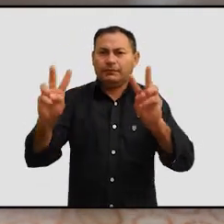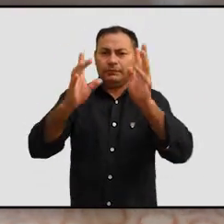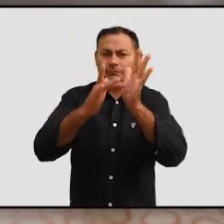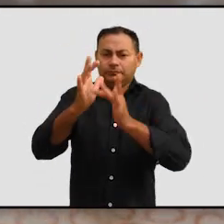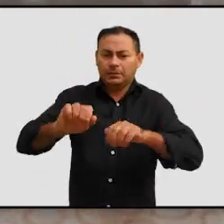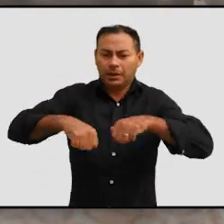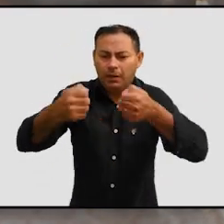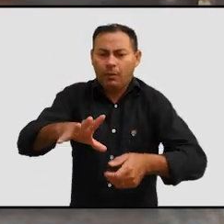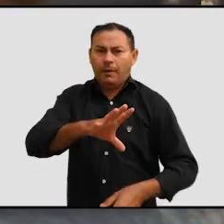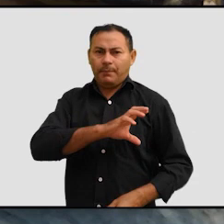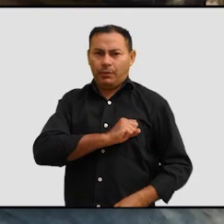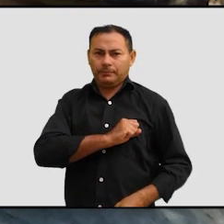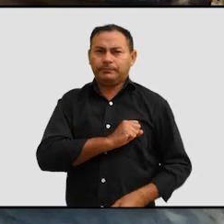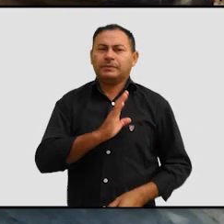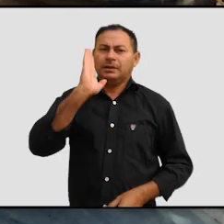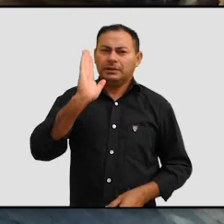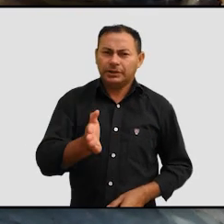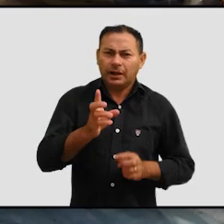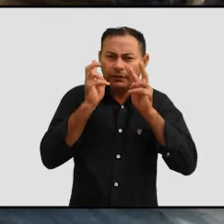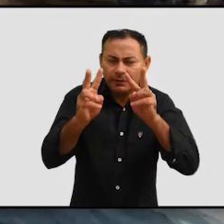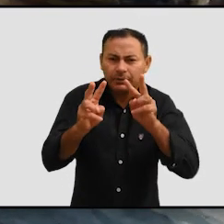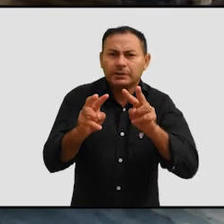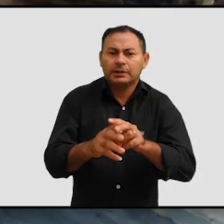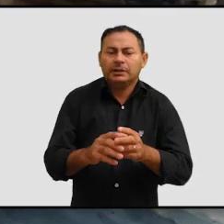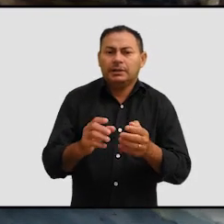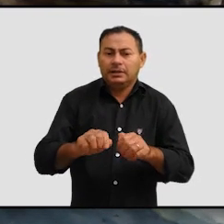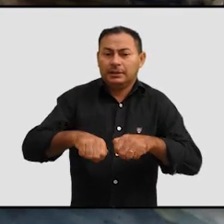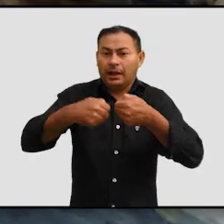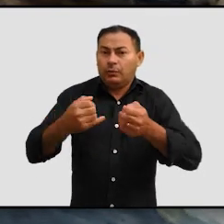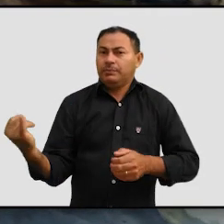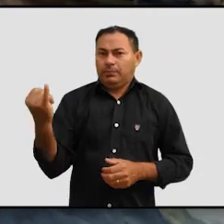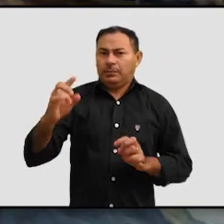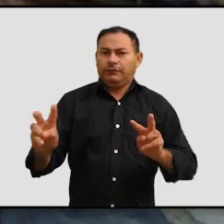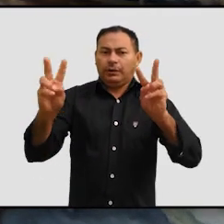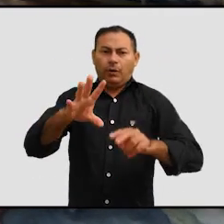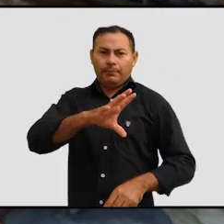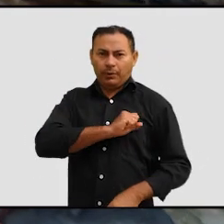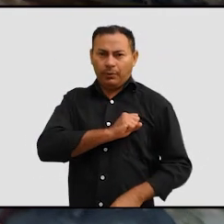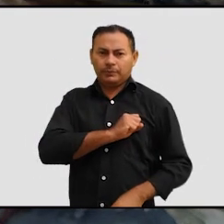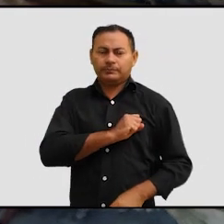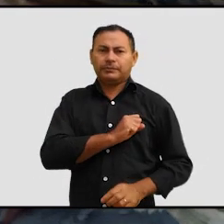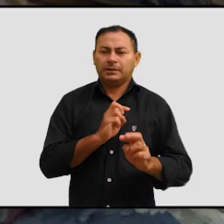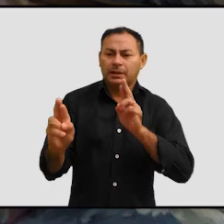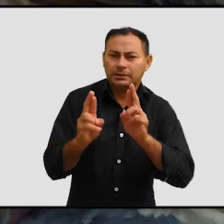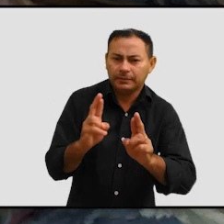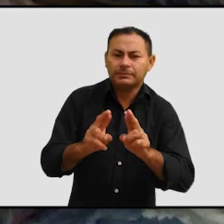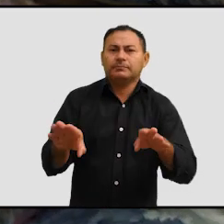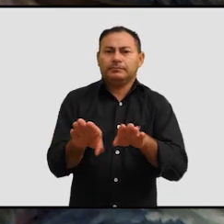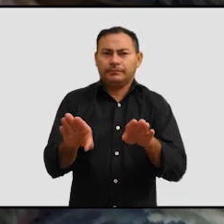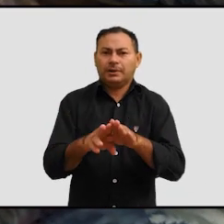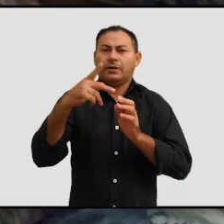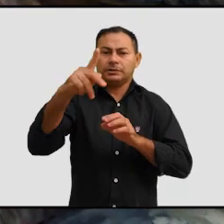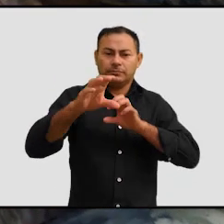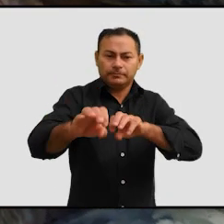sobre o valor que Jesus deu ao amor. Já vimos que, além de dar um tremendo valor ao amor nos